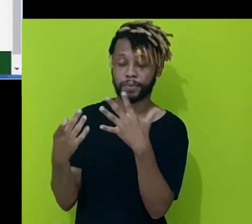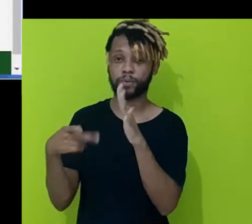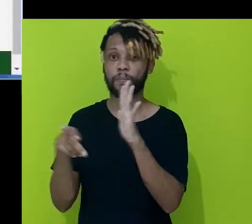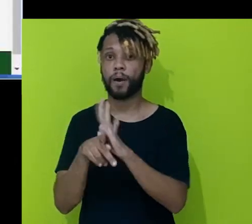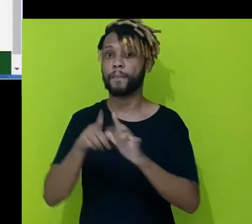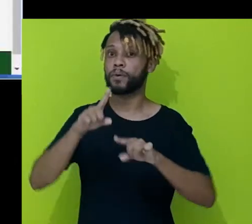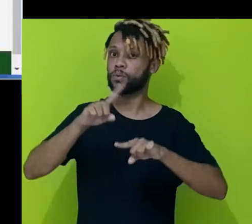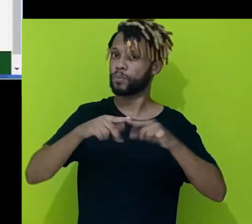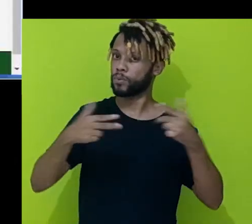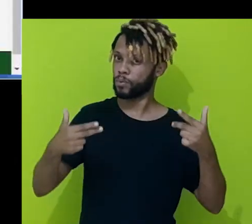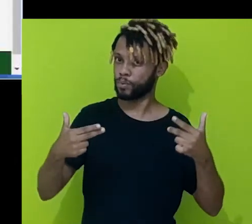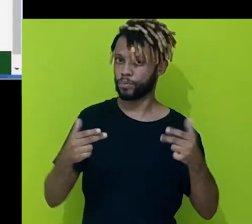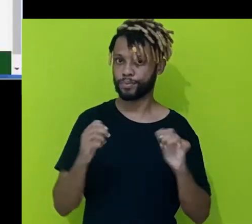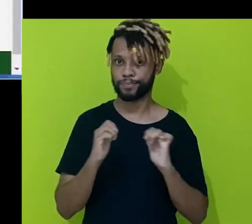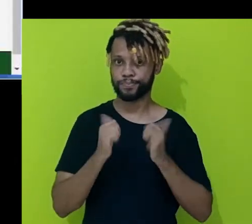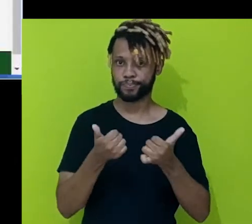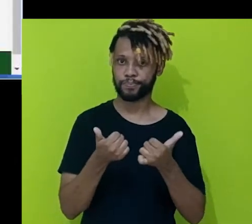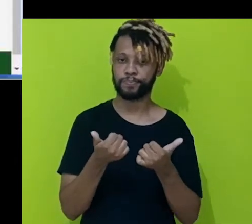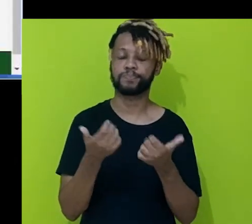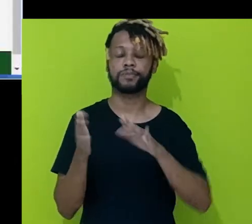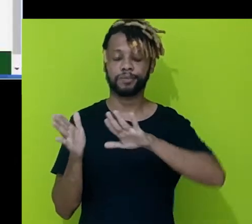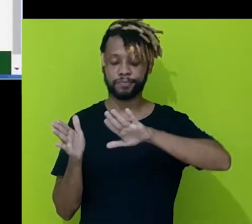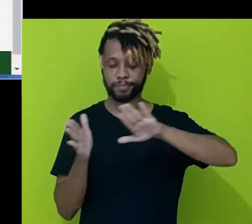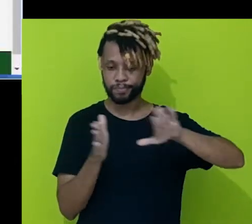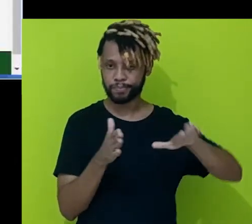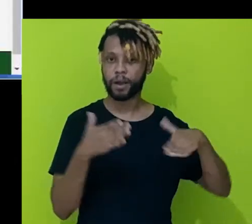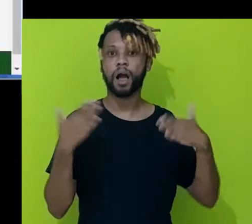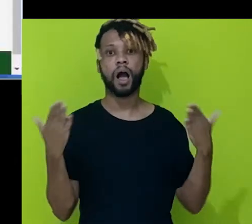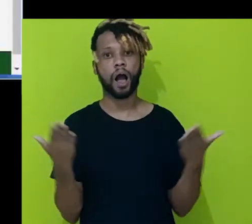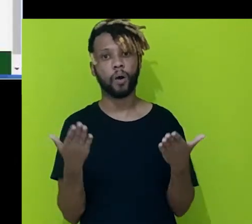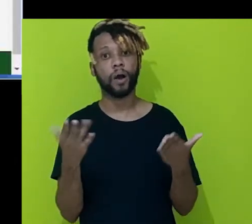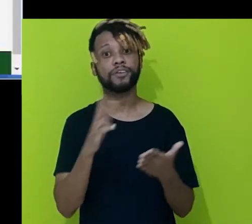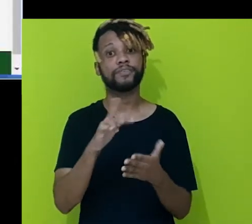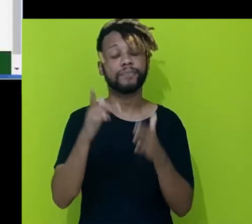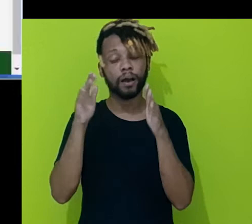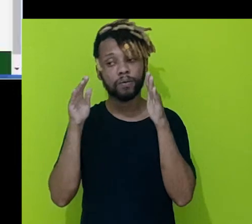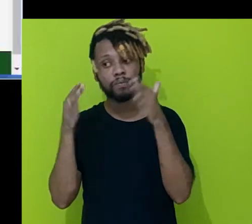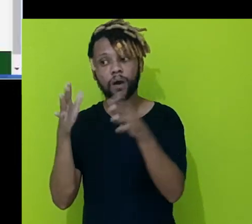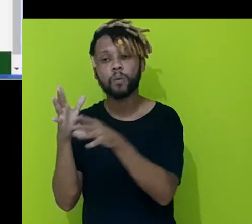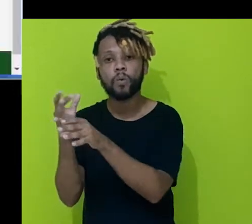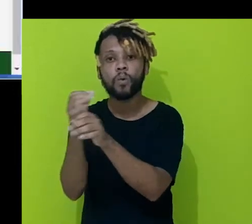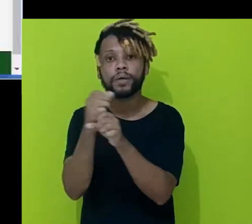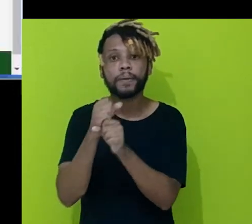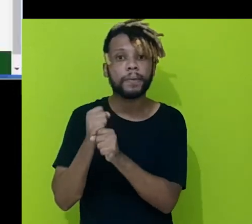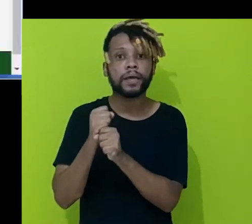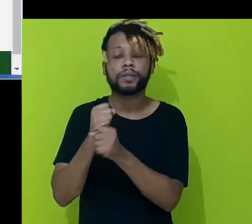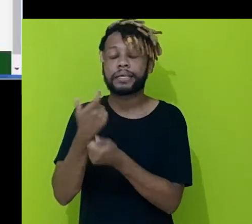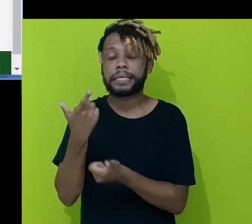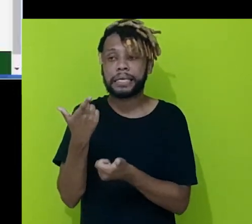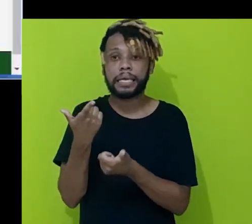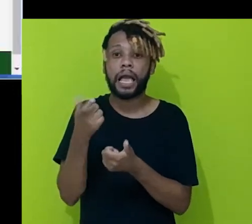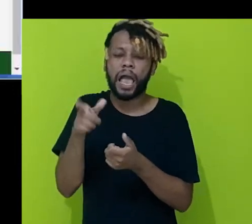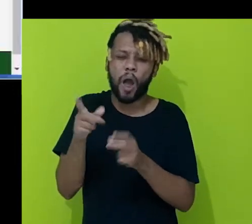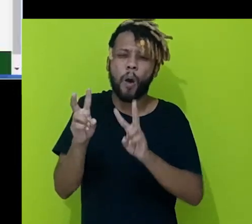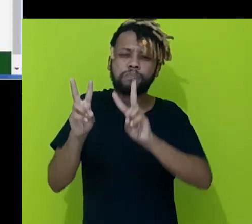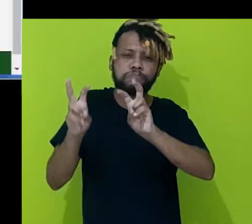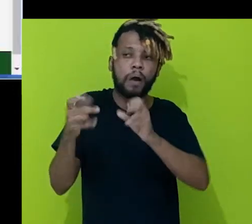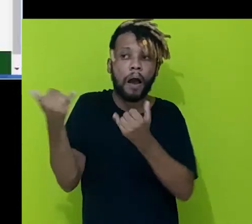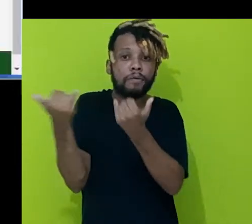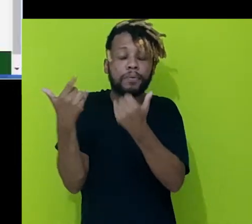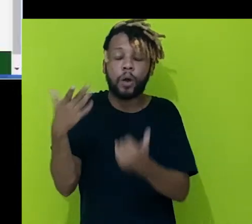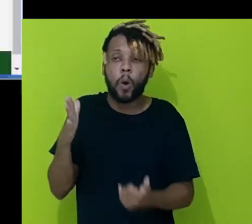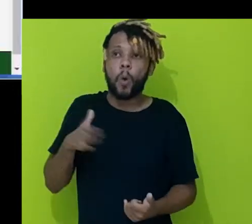isso, nós vamos para o orçamento, que é o que mais assusta as pessoas. Lembra que eu falei dos